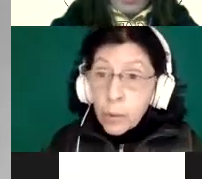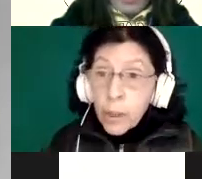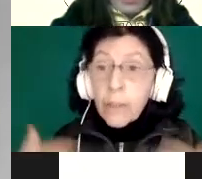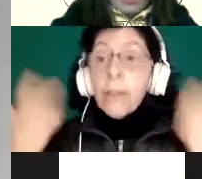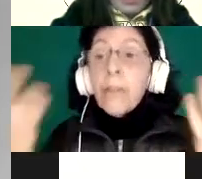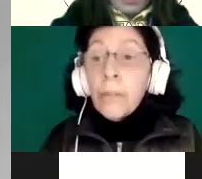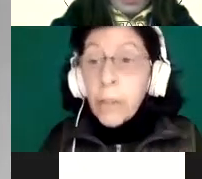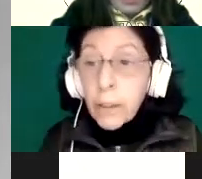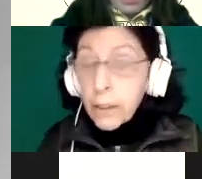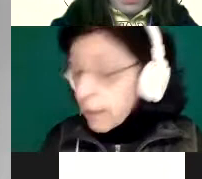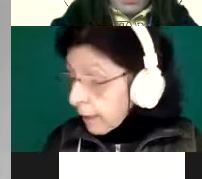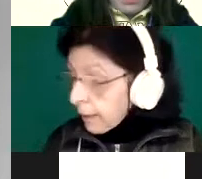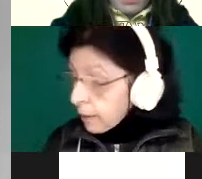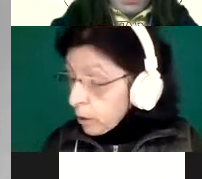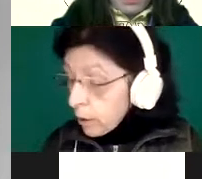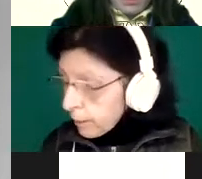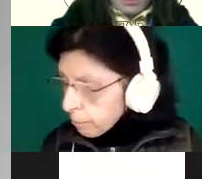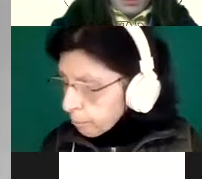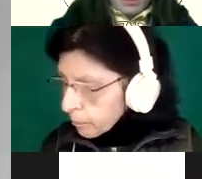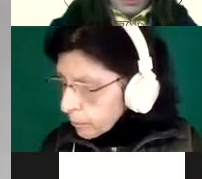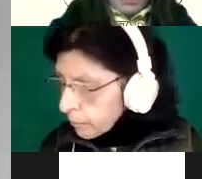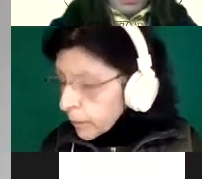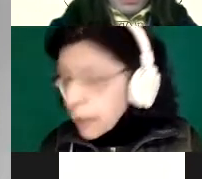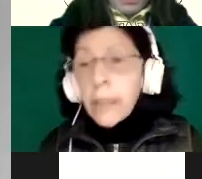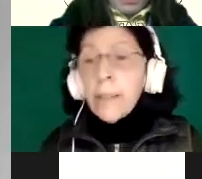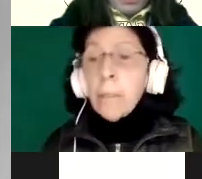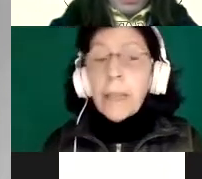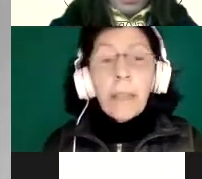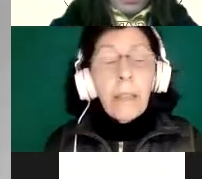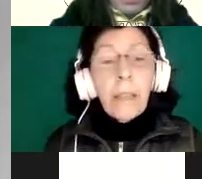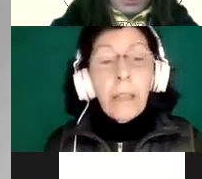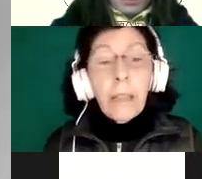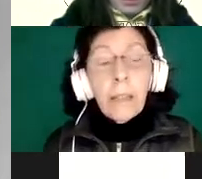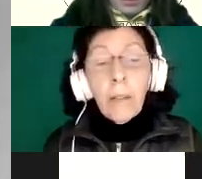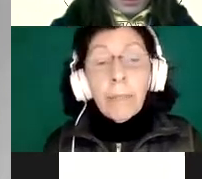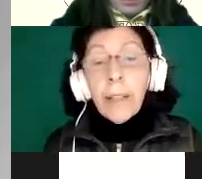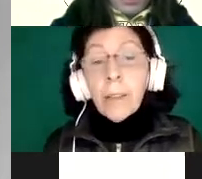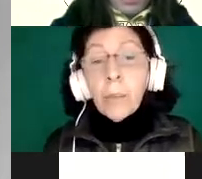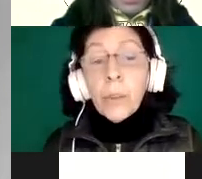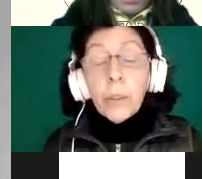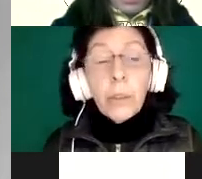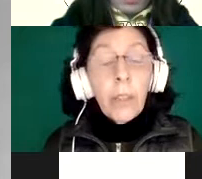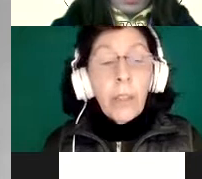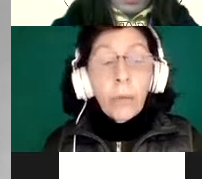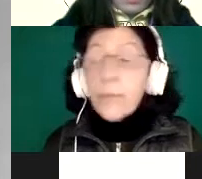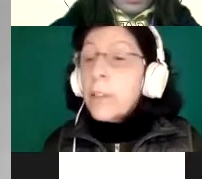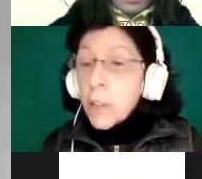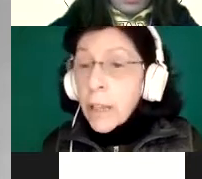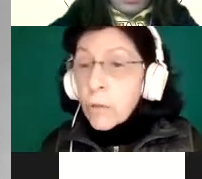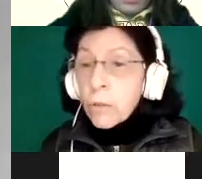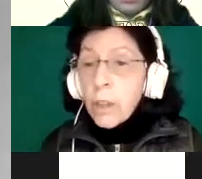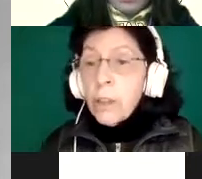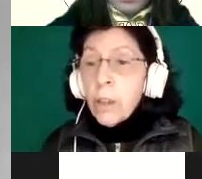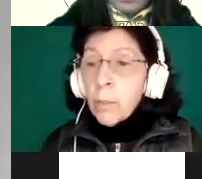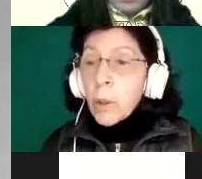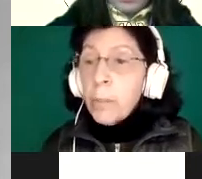para poder ser devolvida à comunidade, e também não é fácil porque os